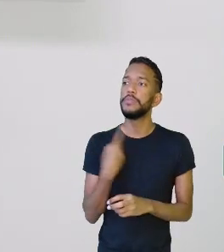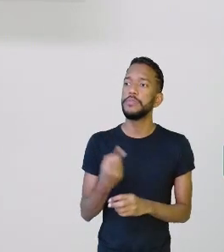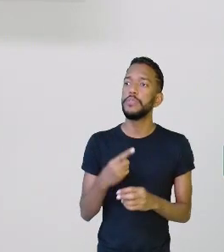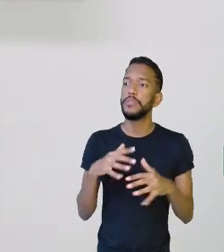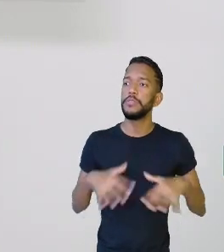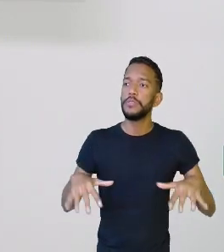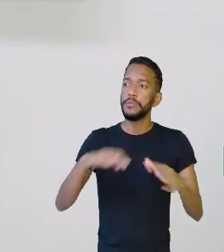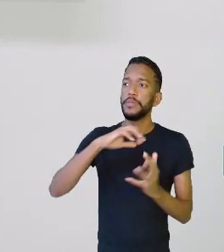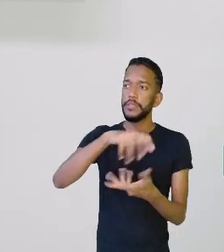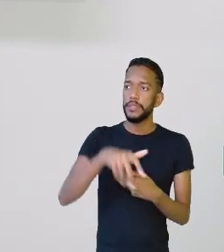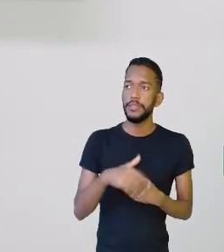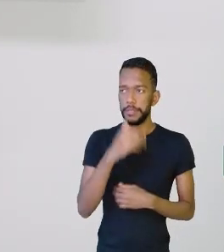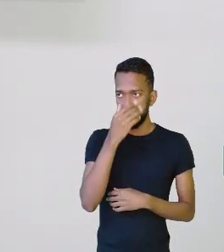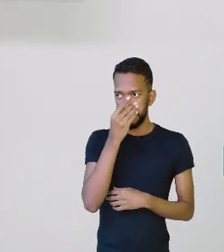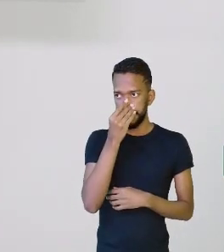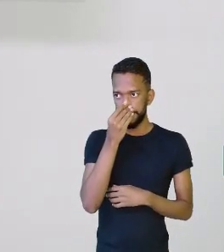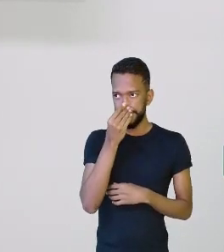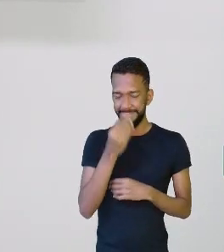planeta.